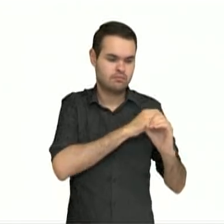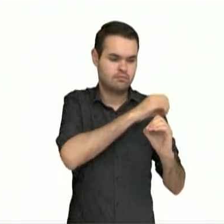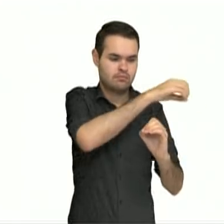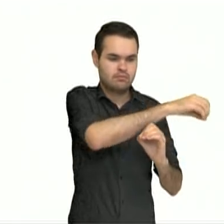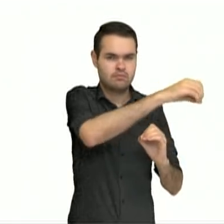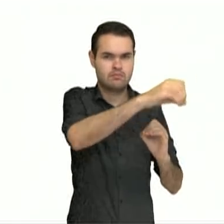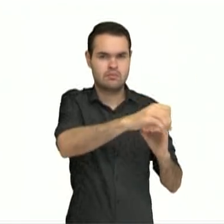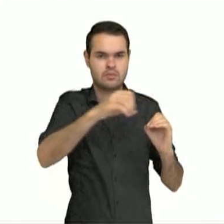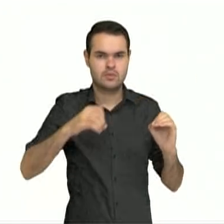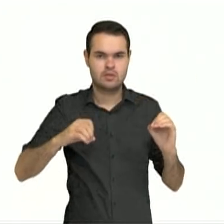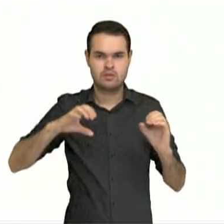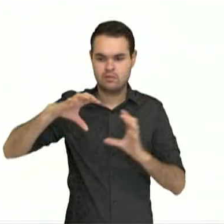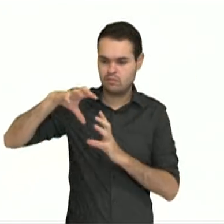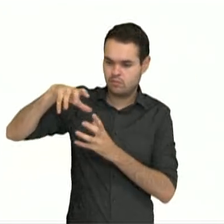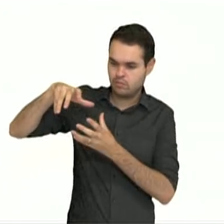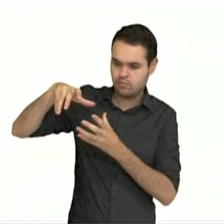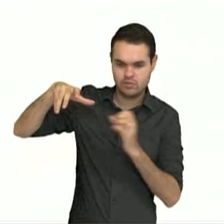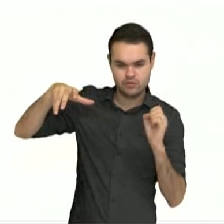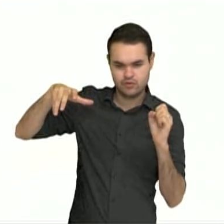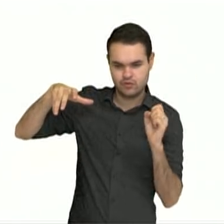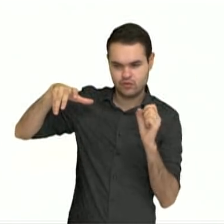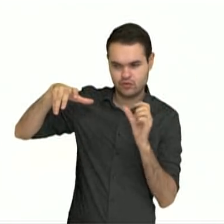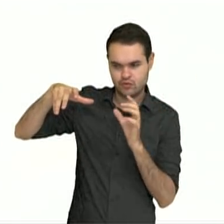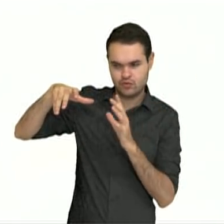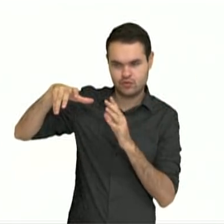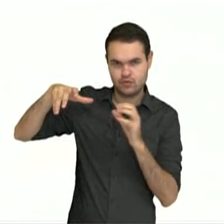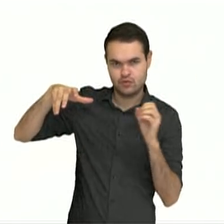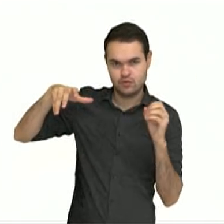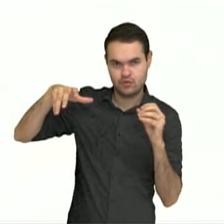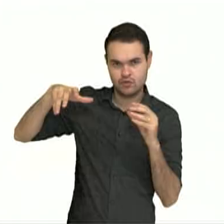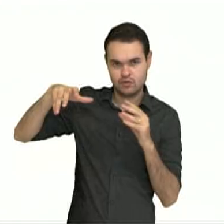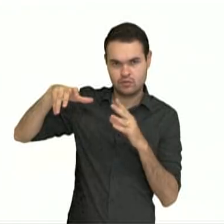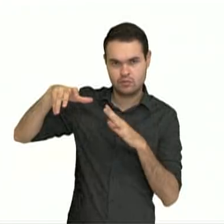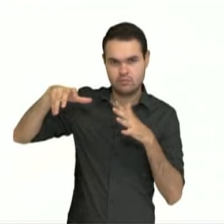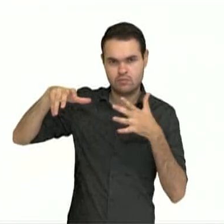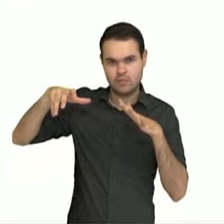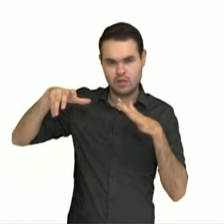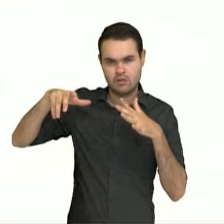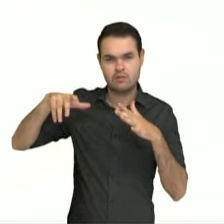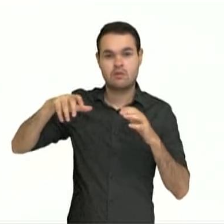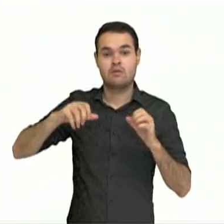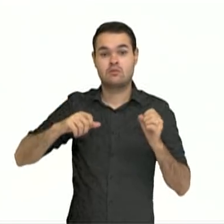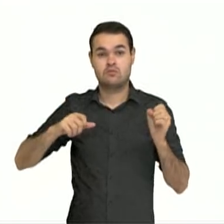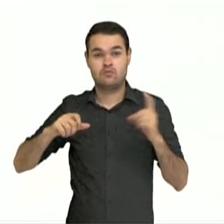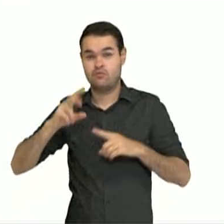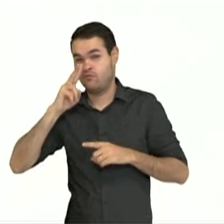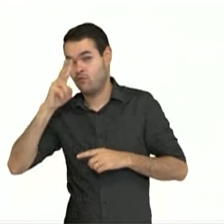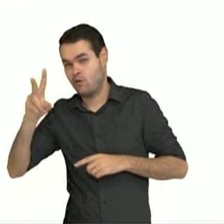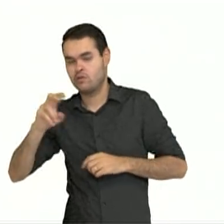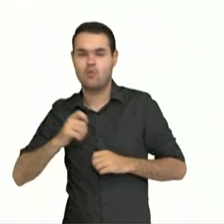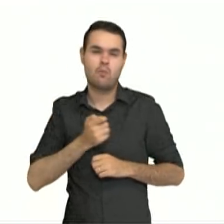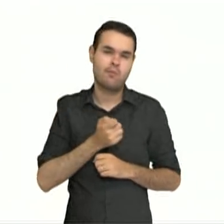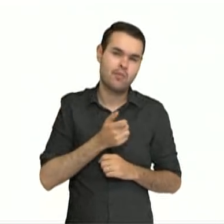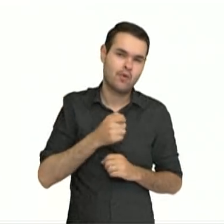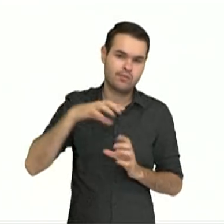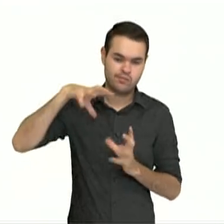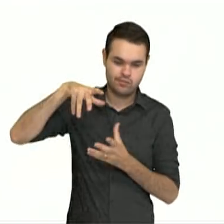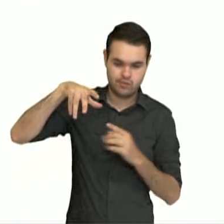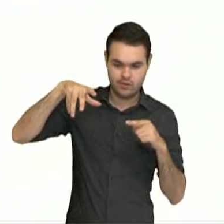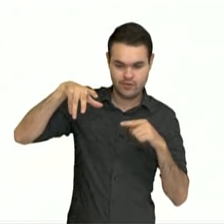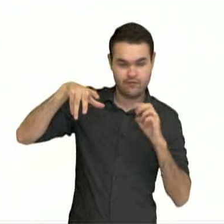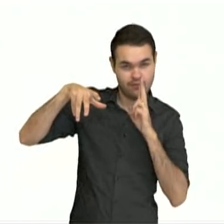aquela parte do planeta vai recebendo mais ou menos luz e calor do Sol, a gente vai ter ali